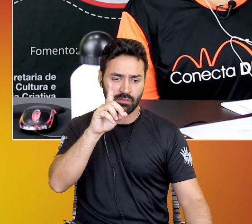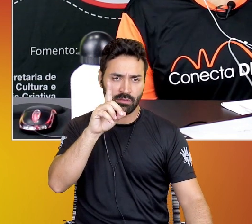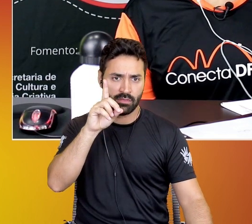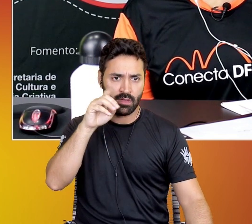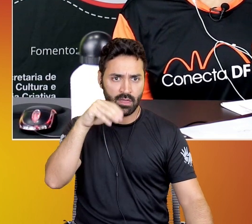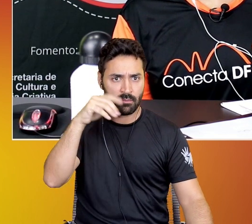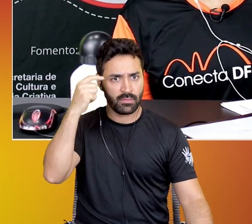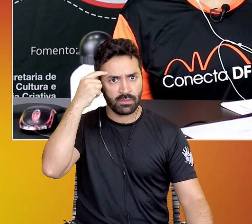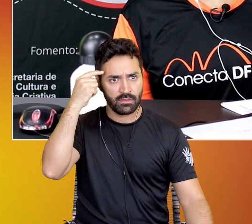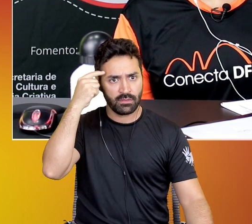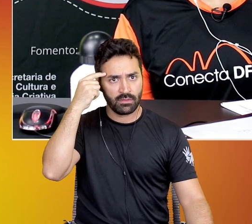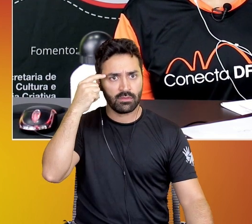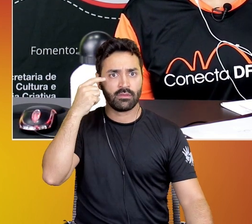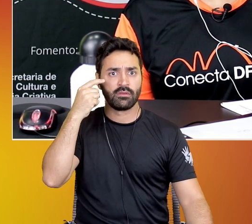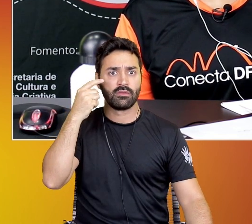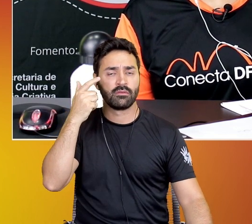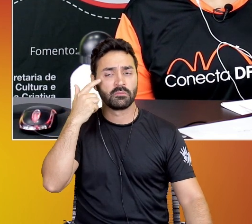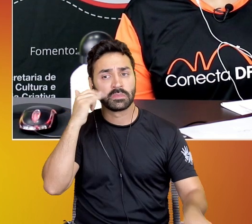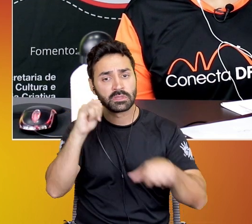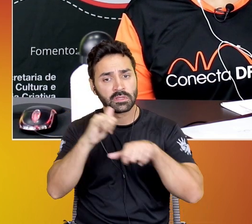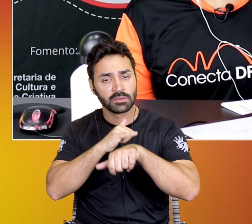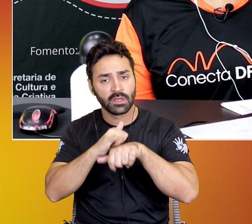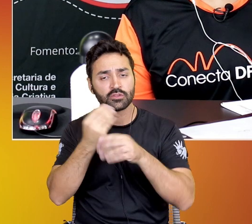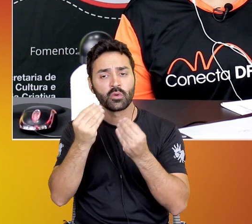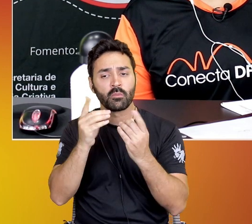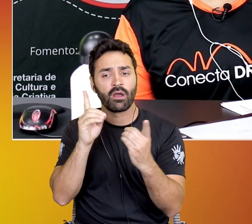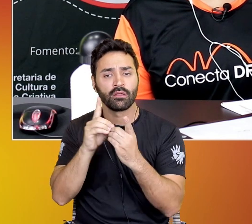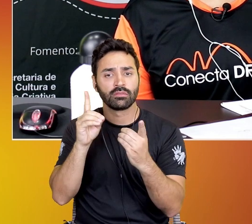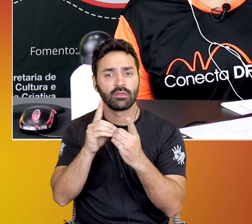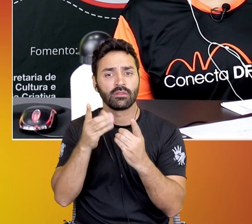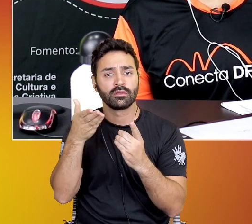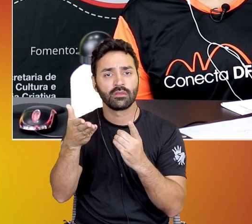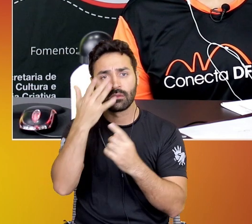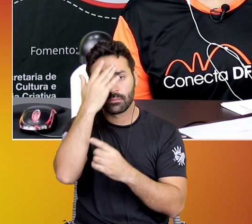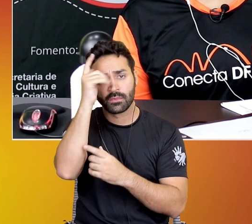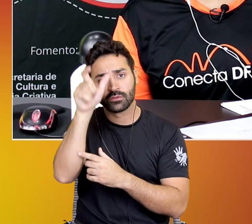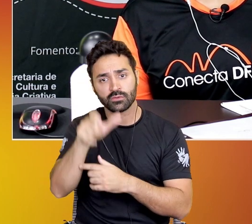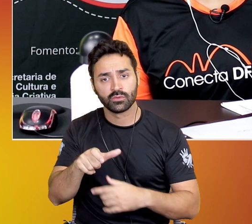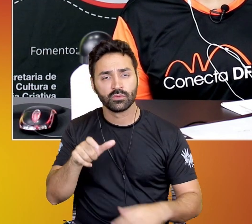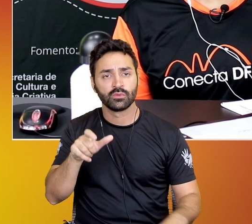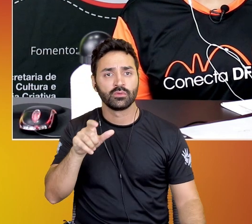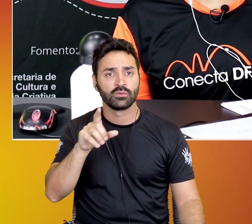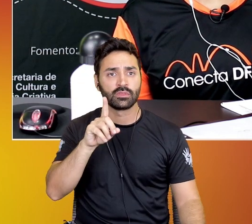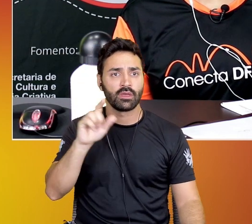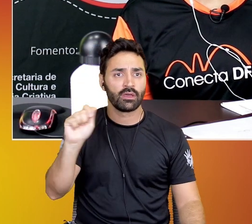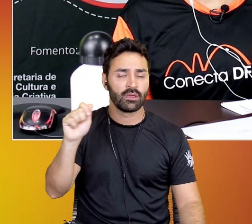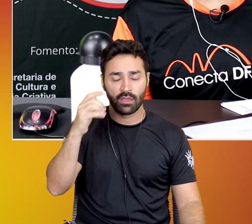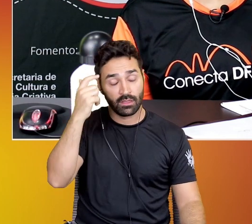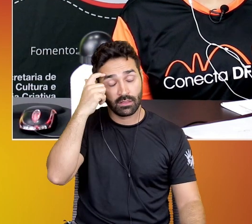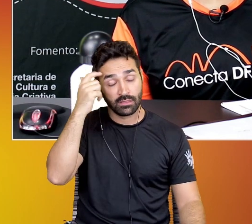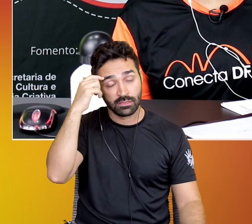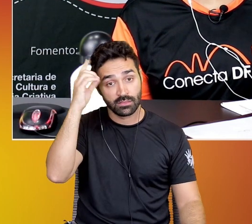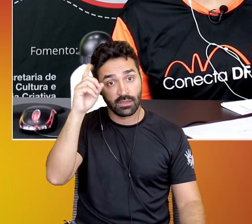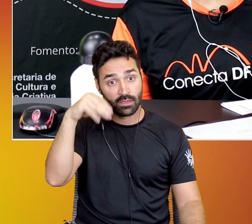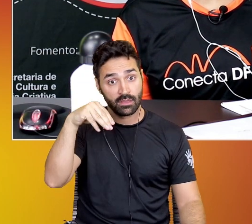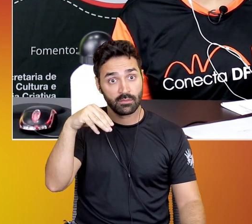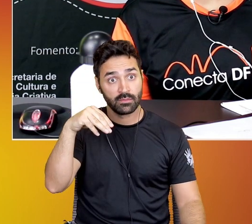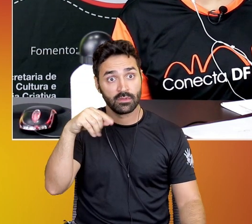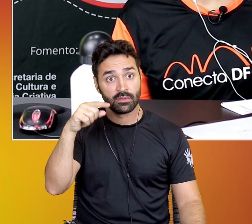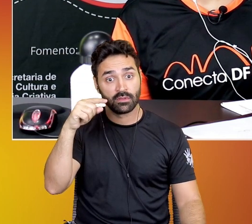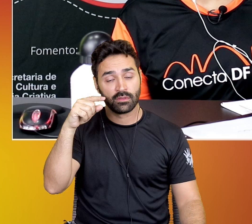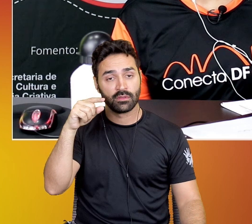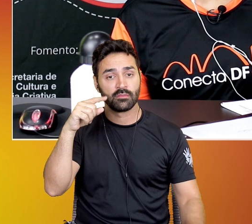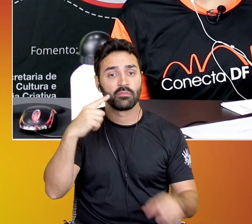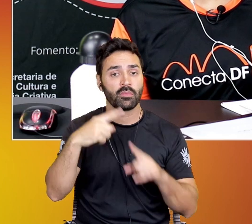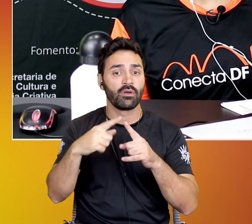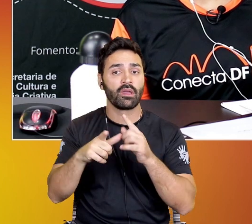inclusão. Nós vamos pensar assim na melhor forma de trazer essa adaptação para ela. Então ela estava aguardando a resposta,